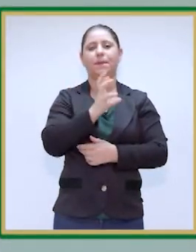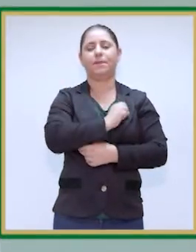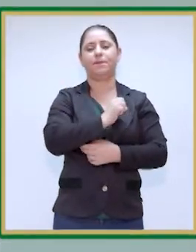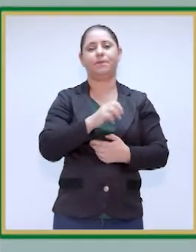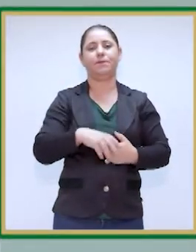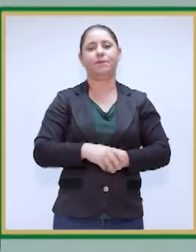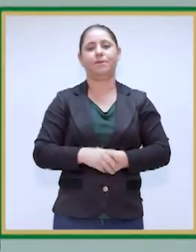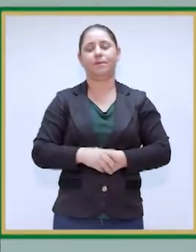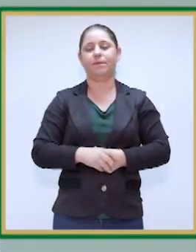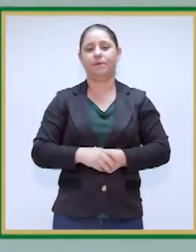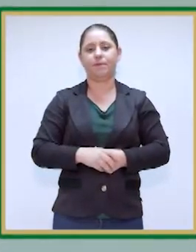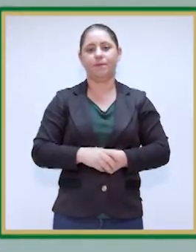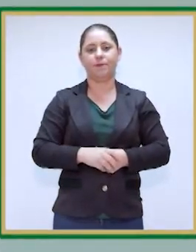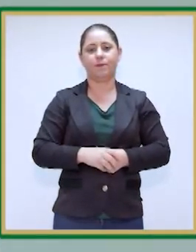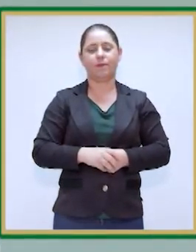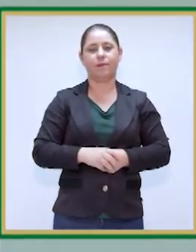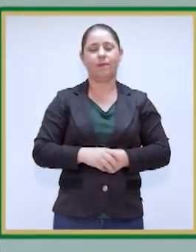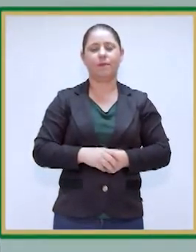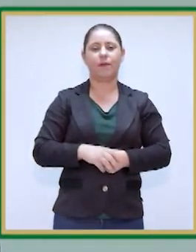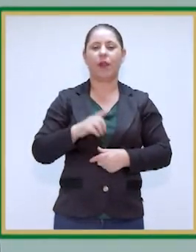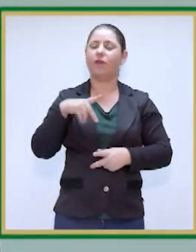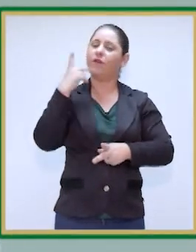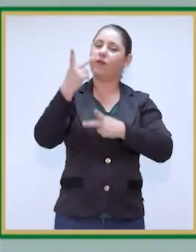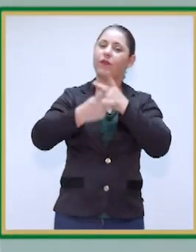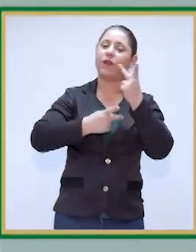sempre gostei, eu não,